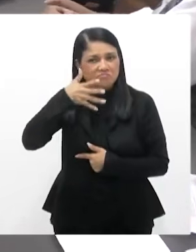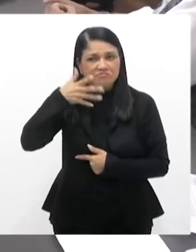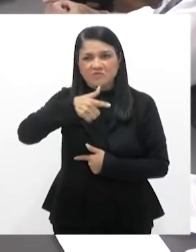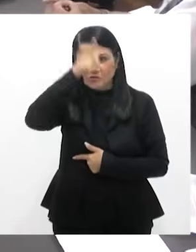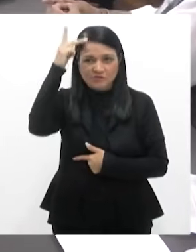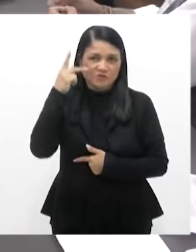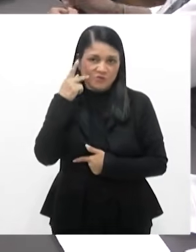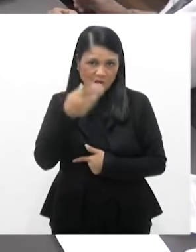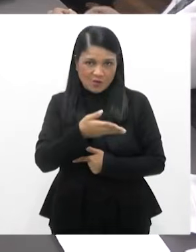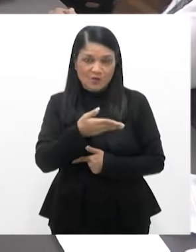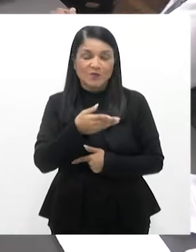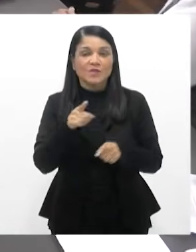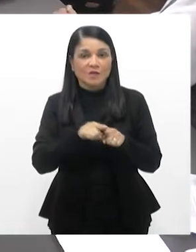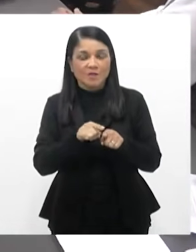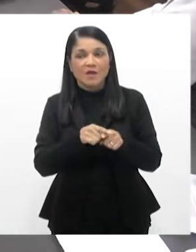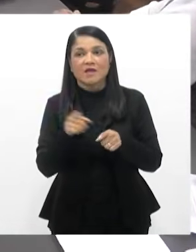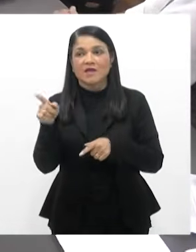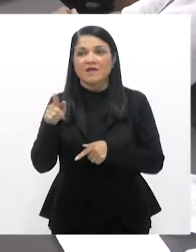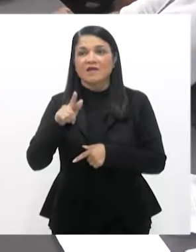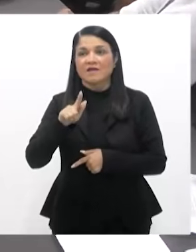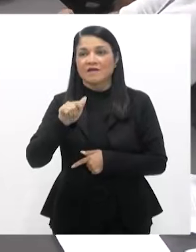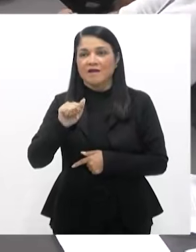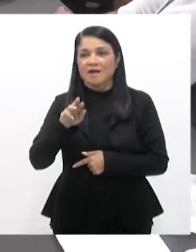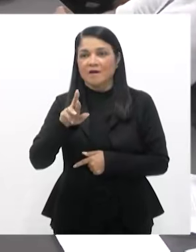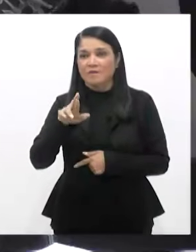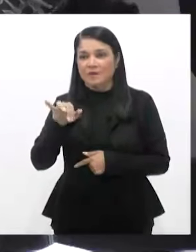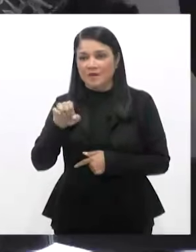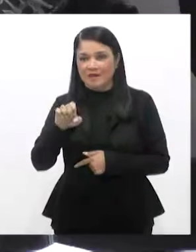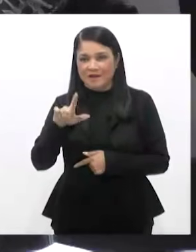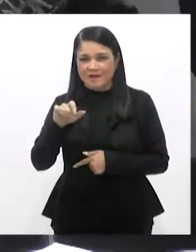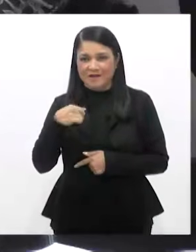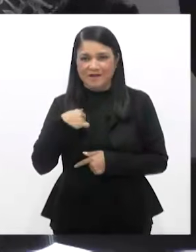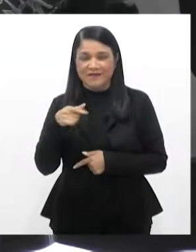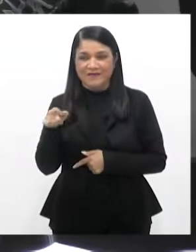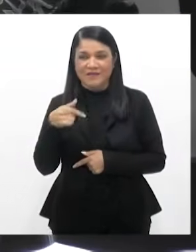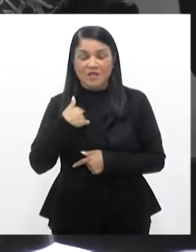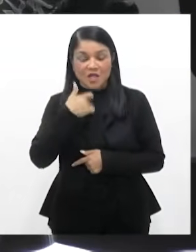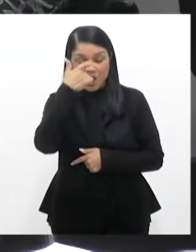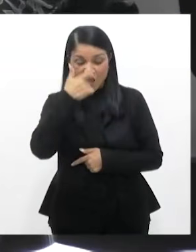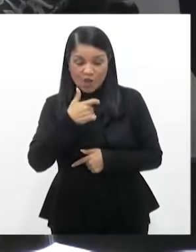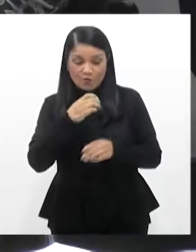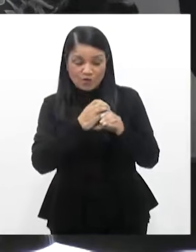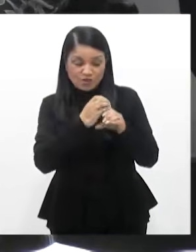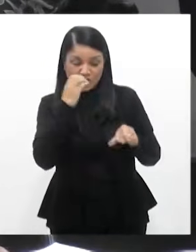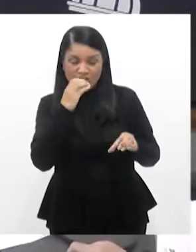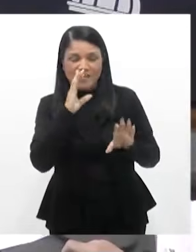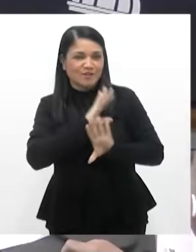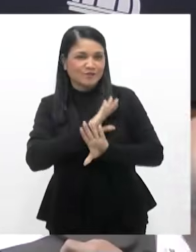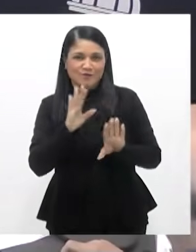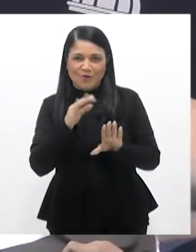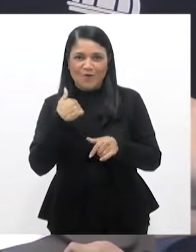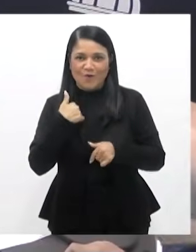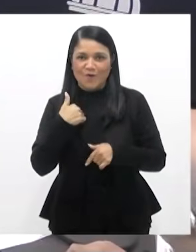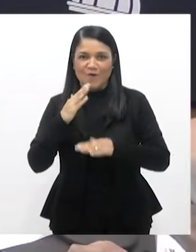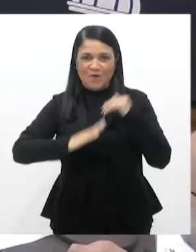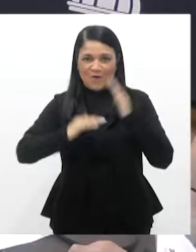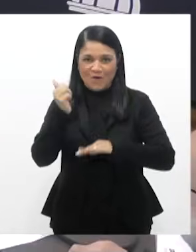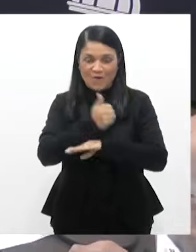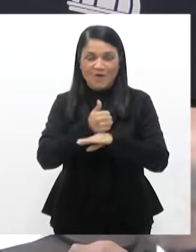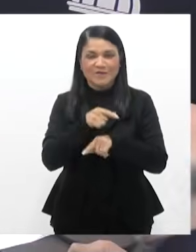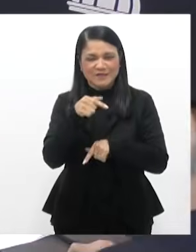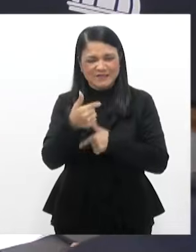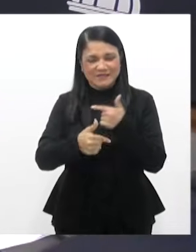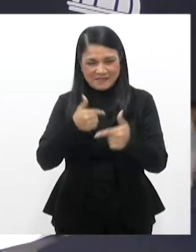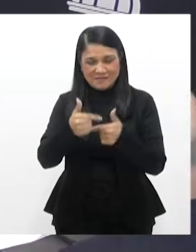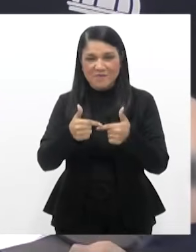jurista, não só Vossa Excelência como a Gabriela. Eu sou um mero engenheiro. E aí trabalha com muita lógica